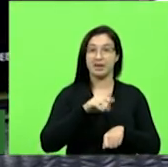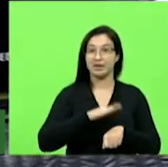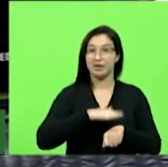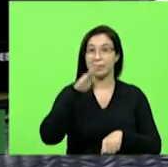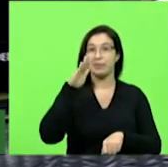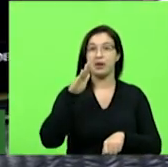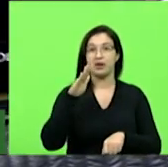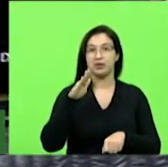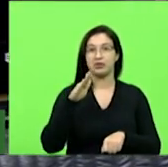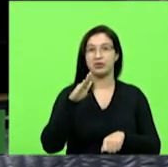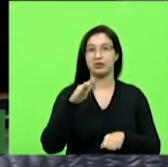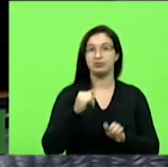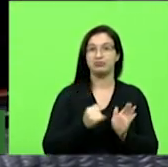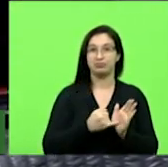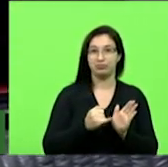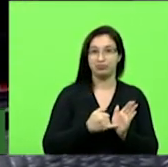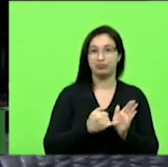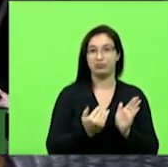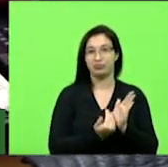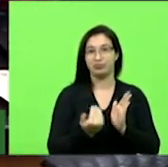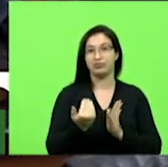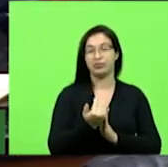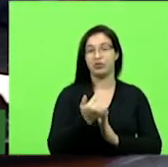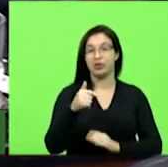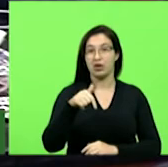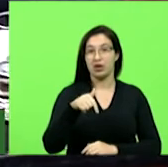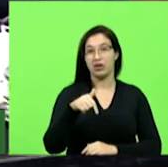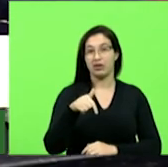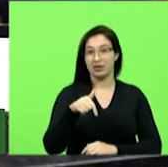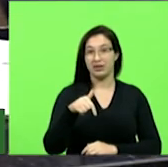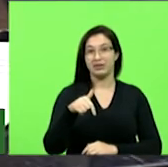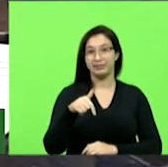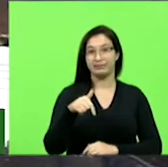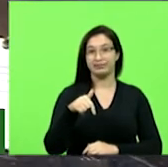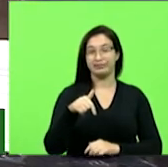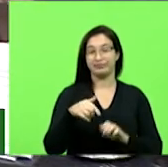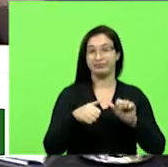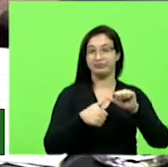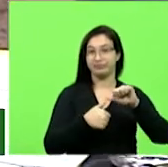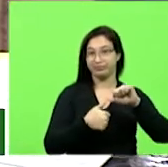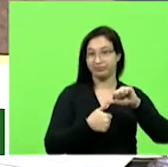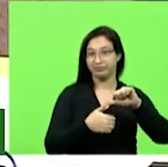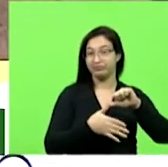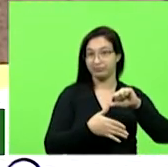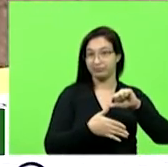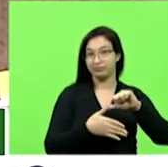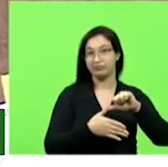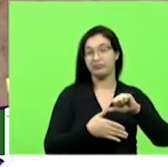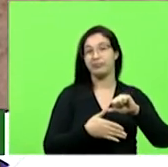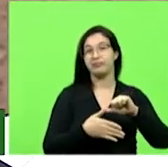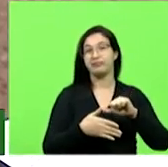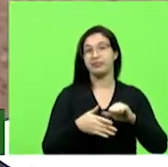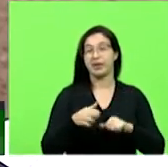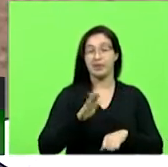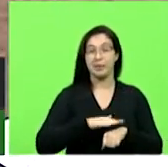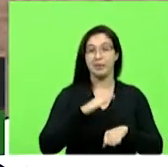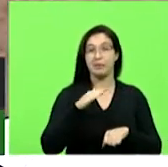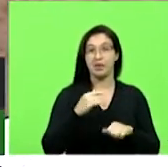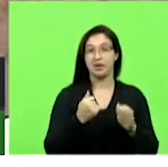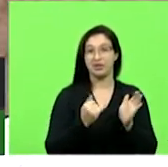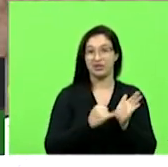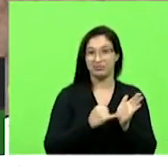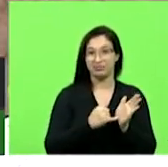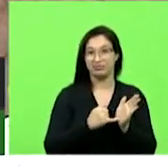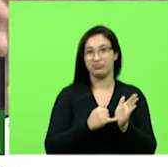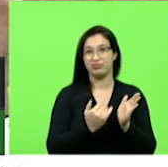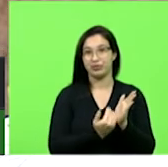da América Latina. Na verdade, só ficamos atrás de Cuba. Mas, bom, é Cuba, né? Agora nós temos a maior carga tributária da